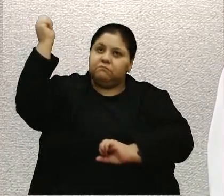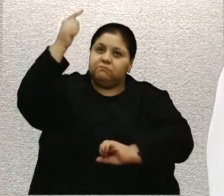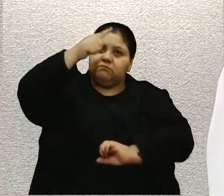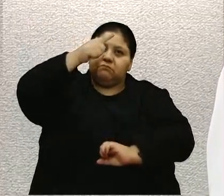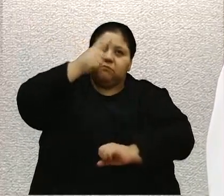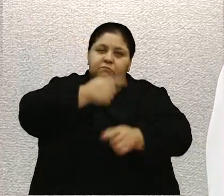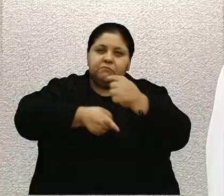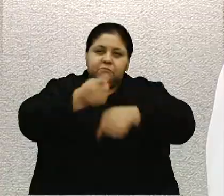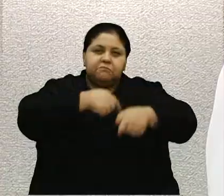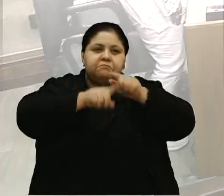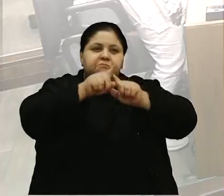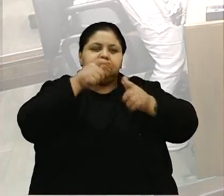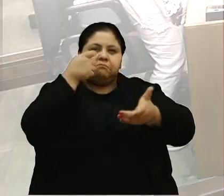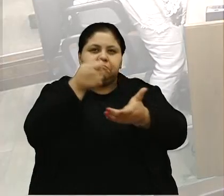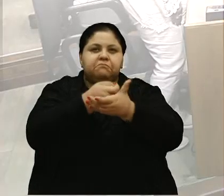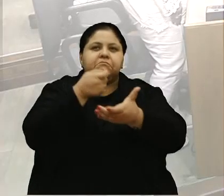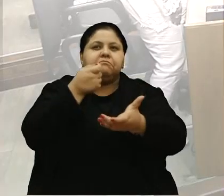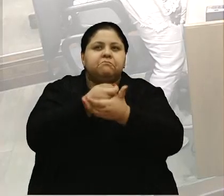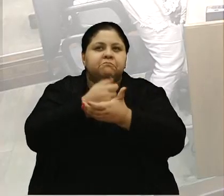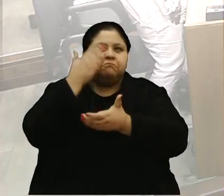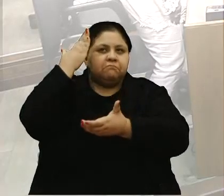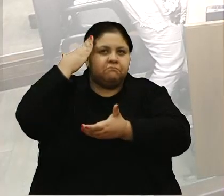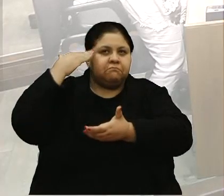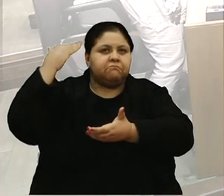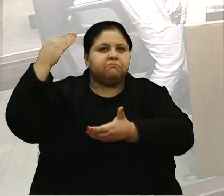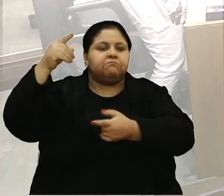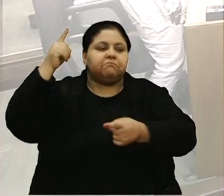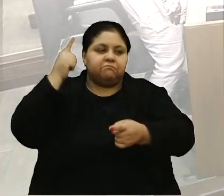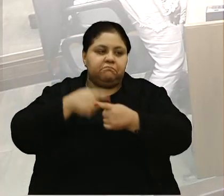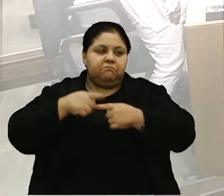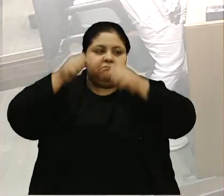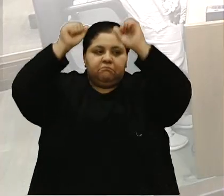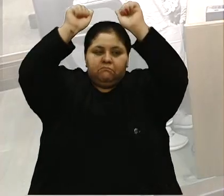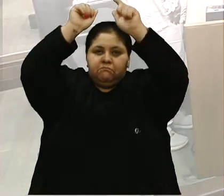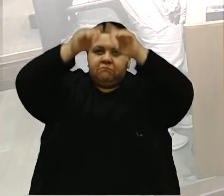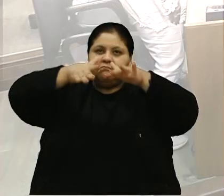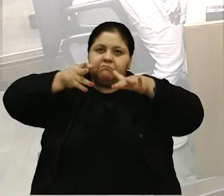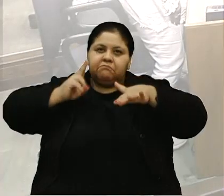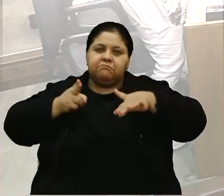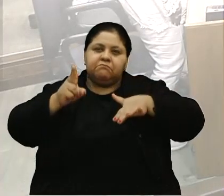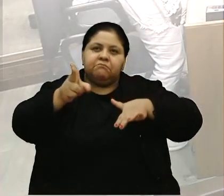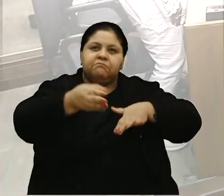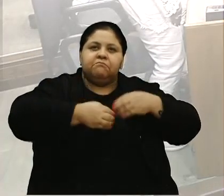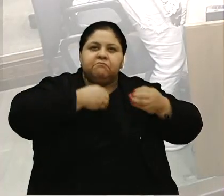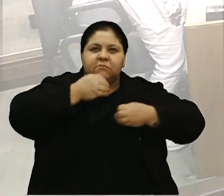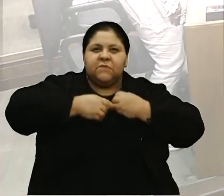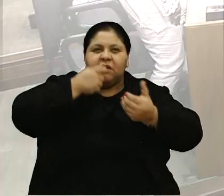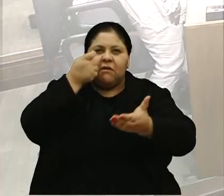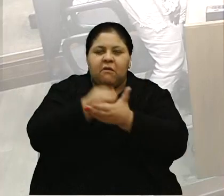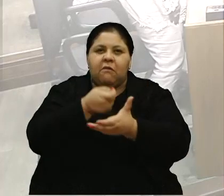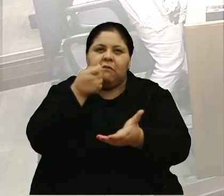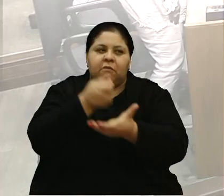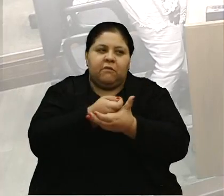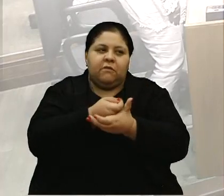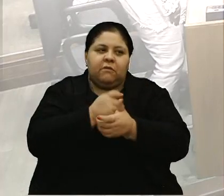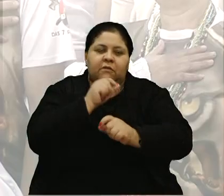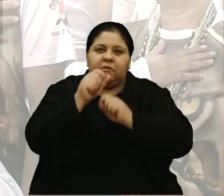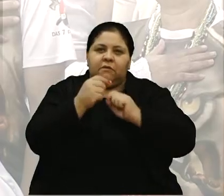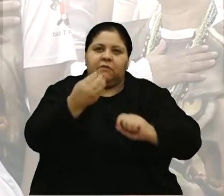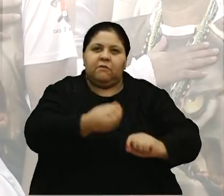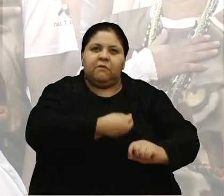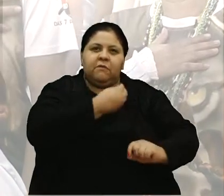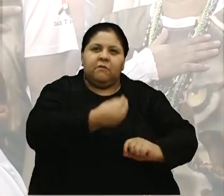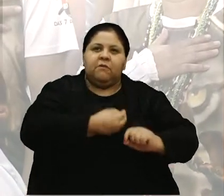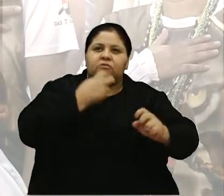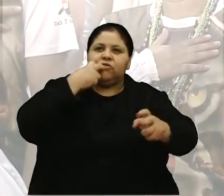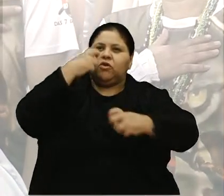do progresso e da fama, porque a glória sentido não luta, a que a